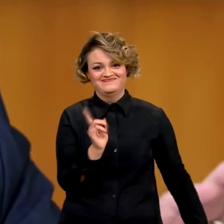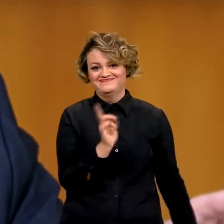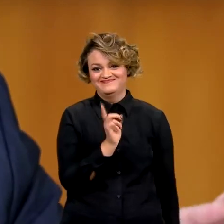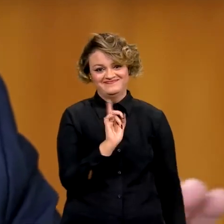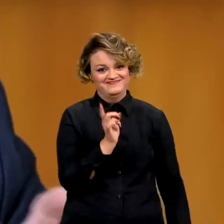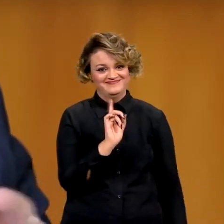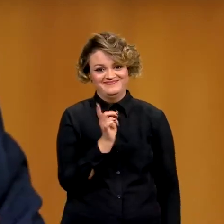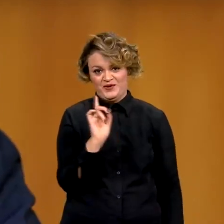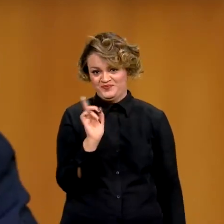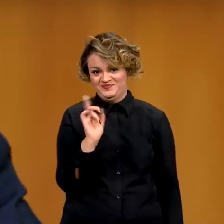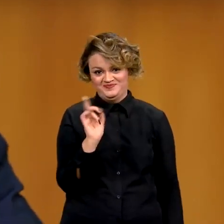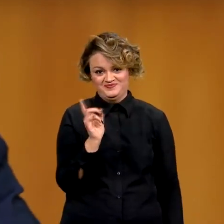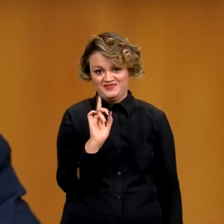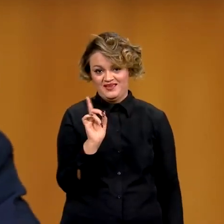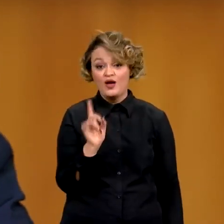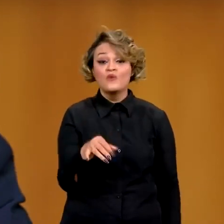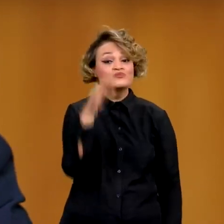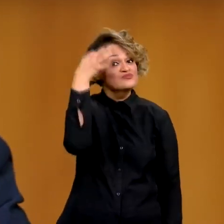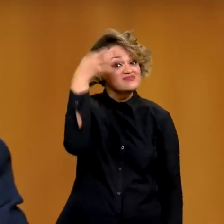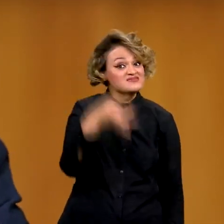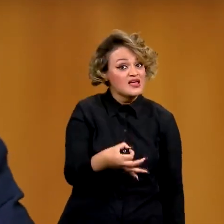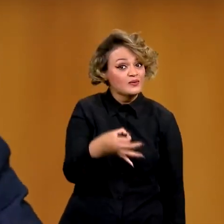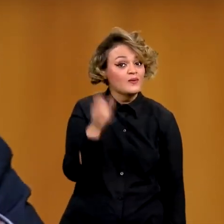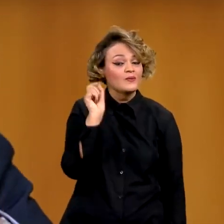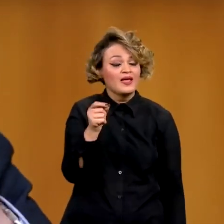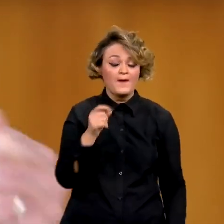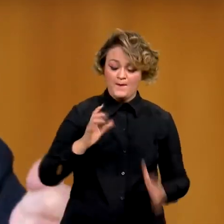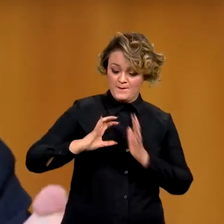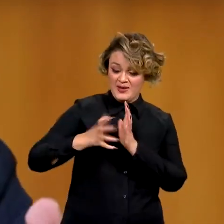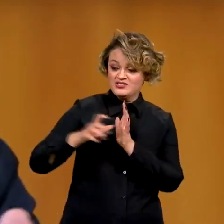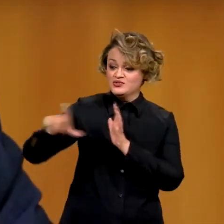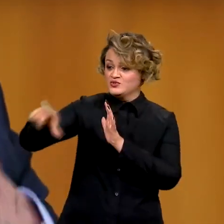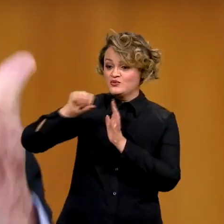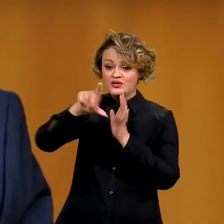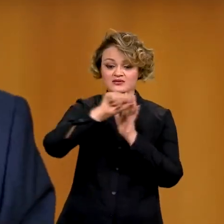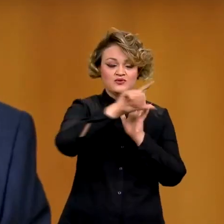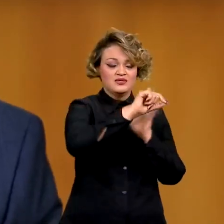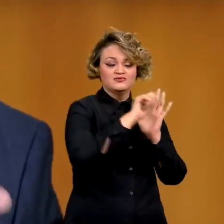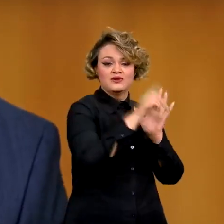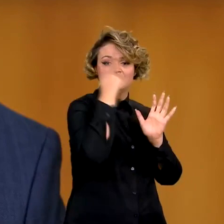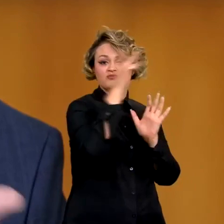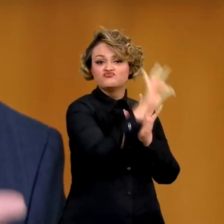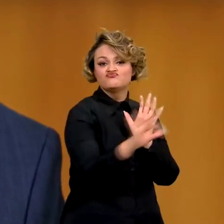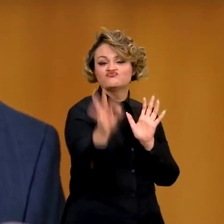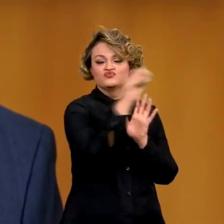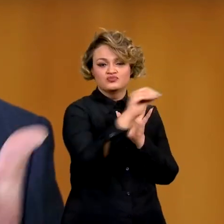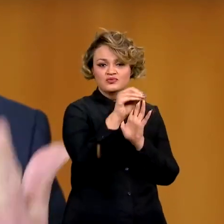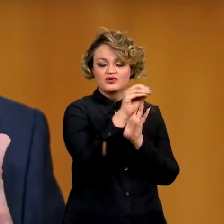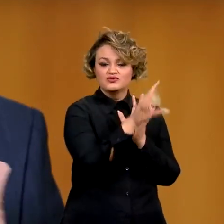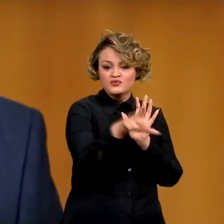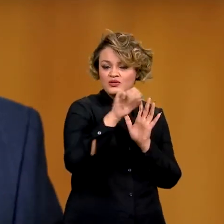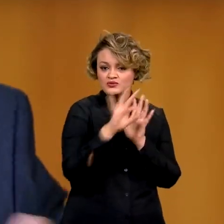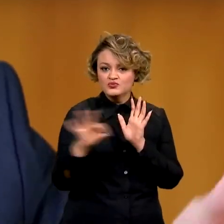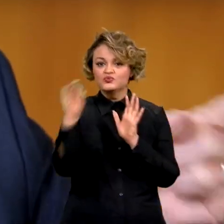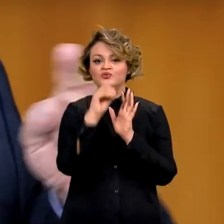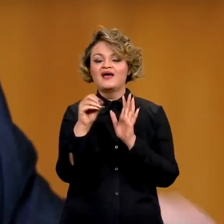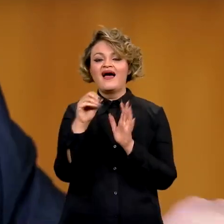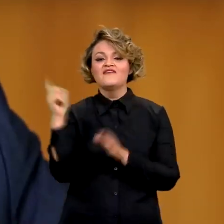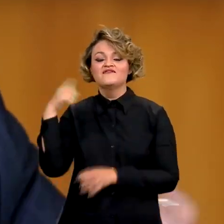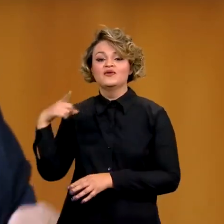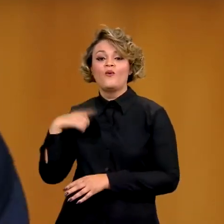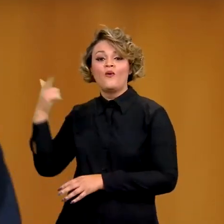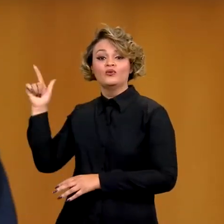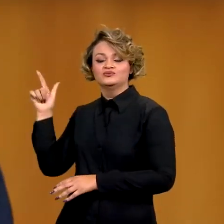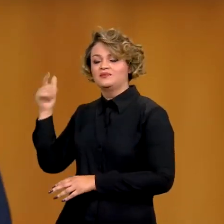eu digo sempre o seguinte o ideal seria que um partido elegente todo mundo mesmo quando elegeu todo mundo lhe seguir mais nós